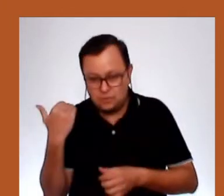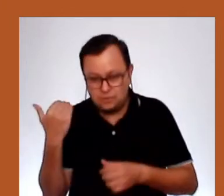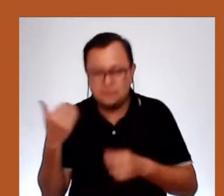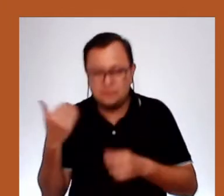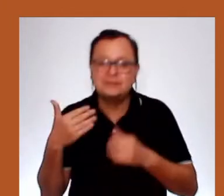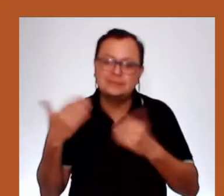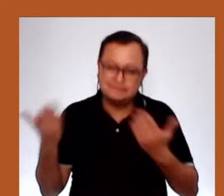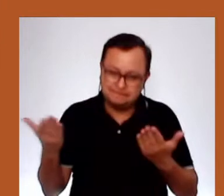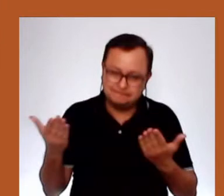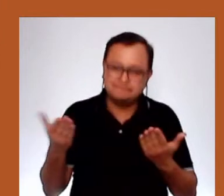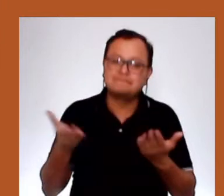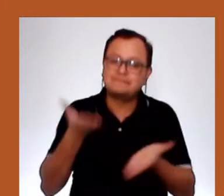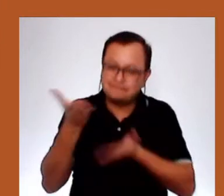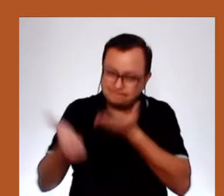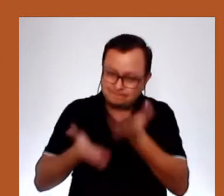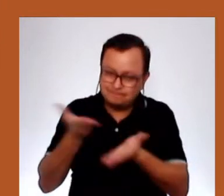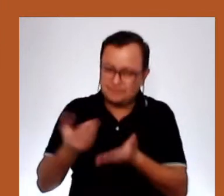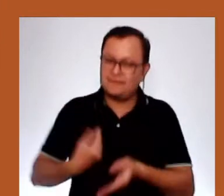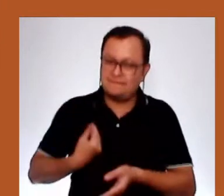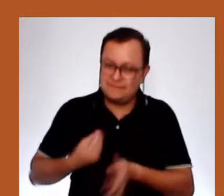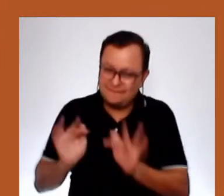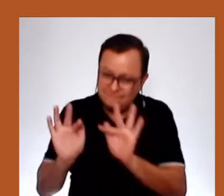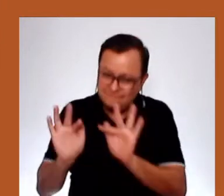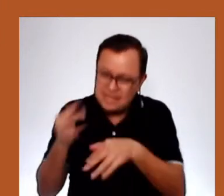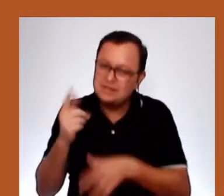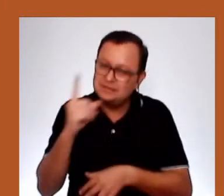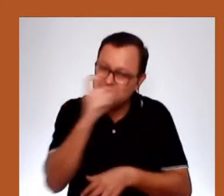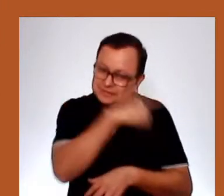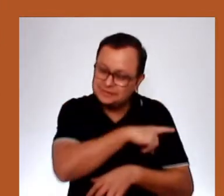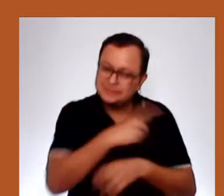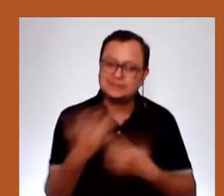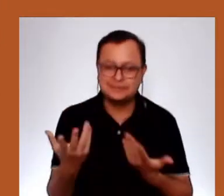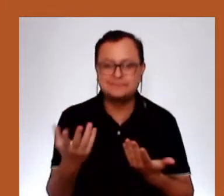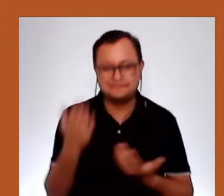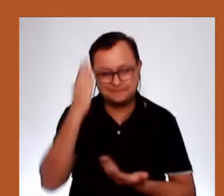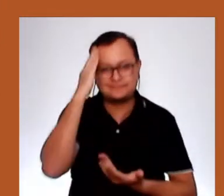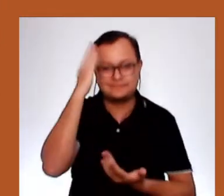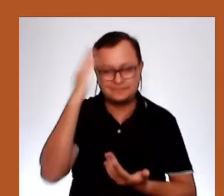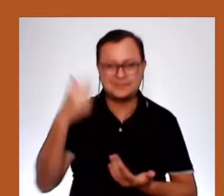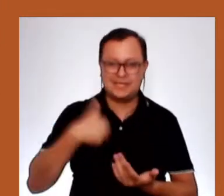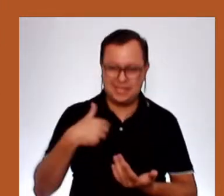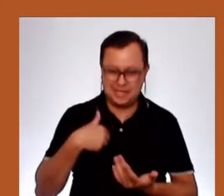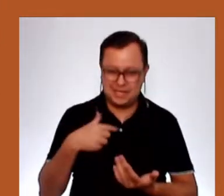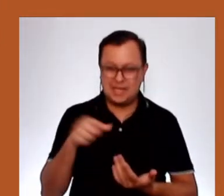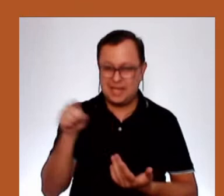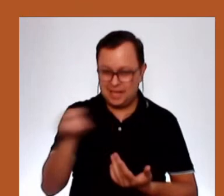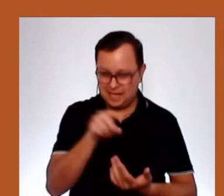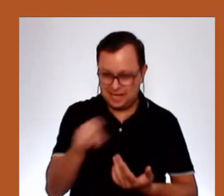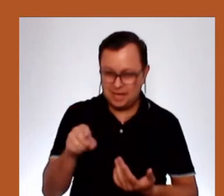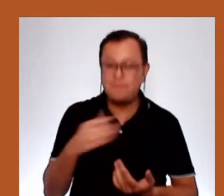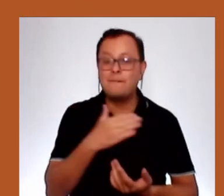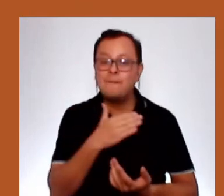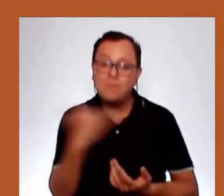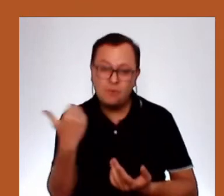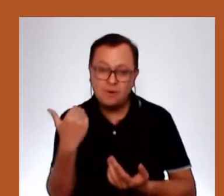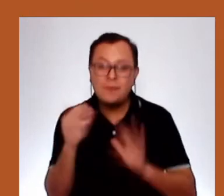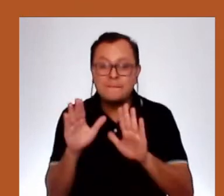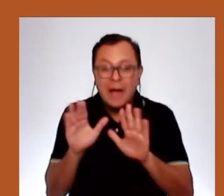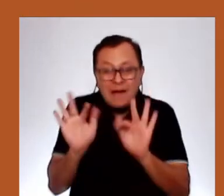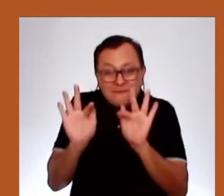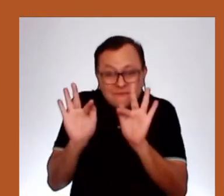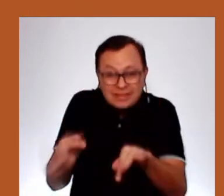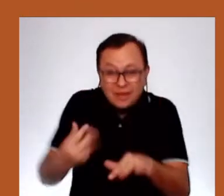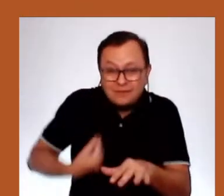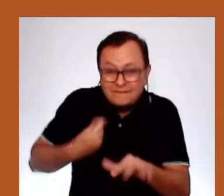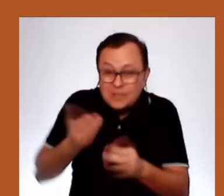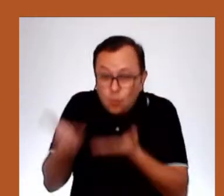dores, ter perdido as minhas pessoas com dignidade fez muita diferença, tanto para elas quanto para a gente